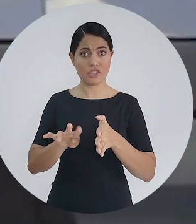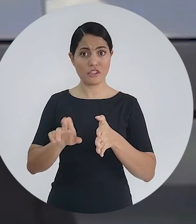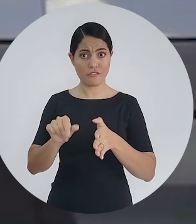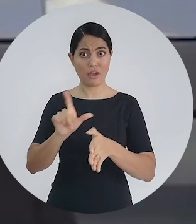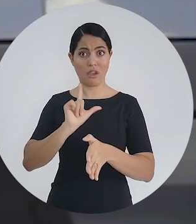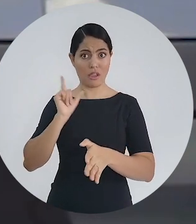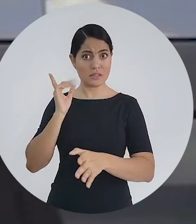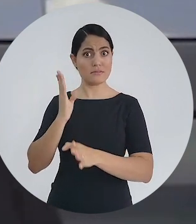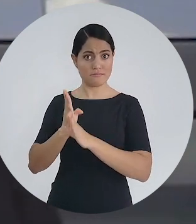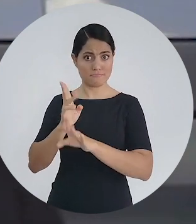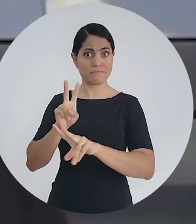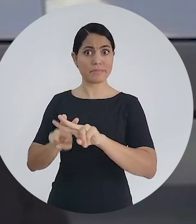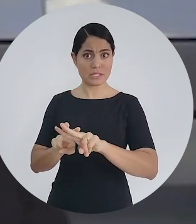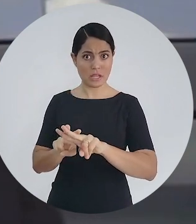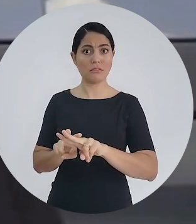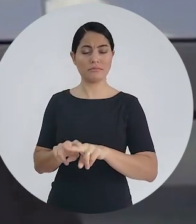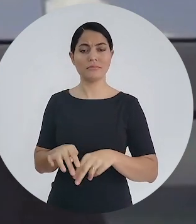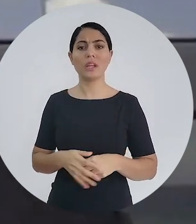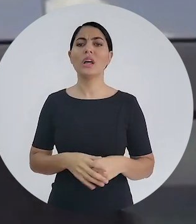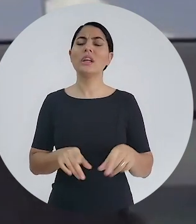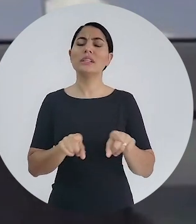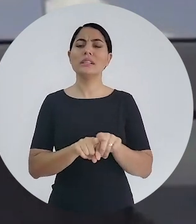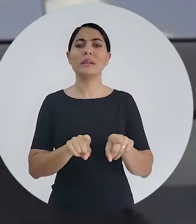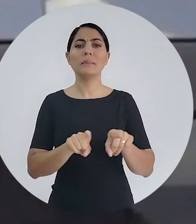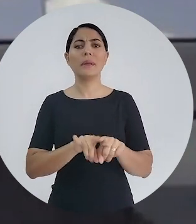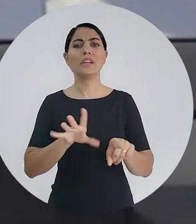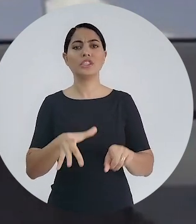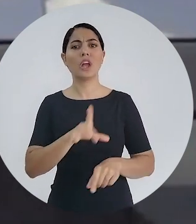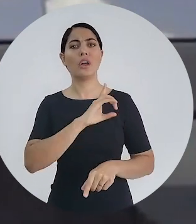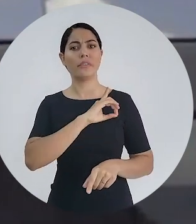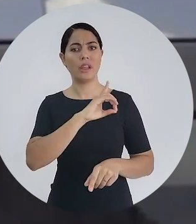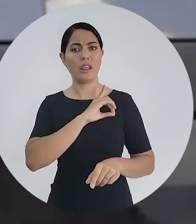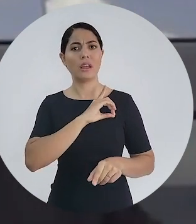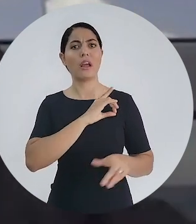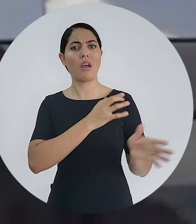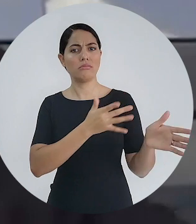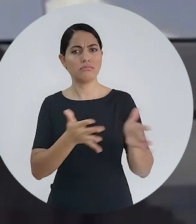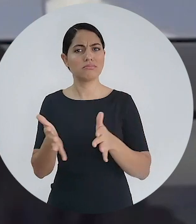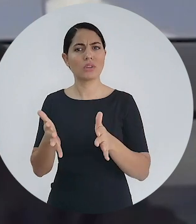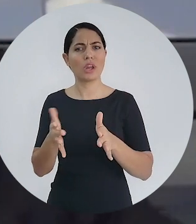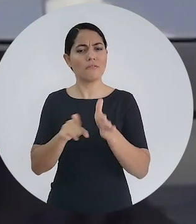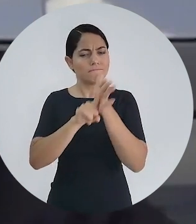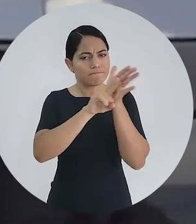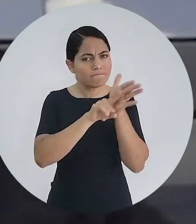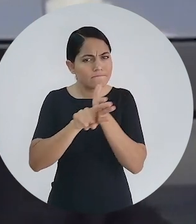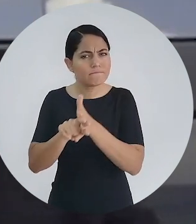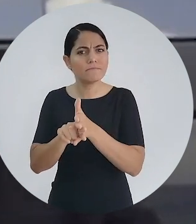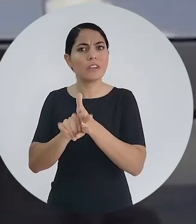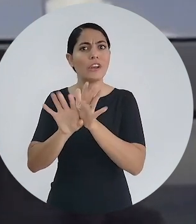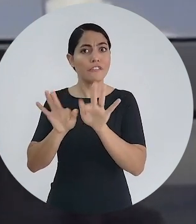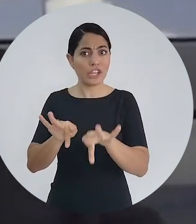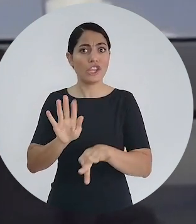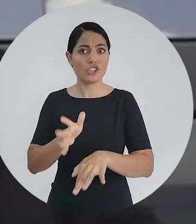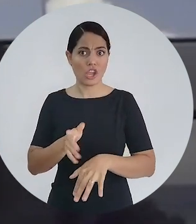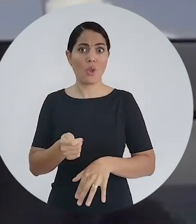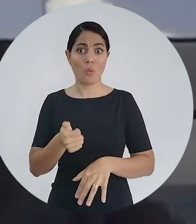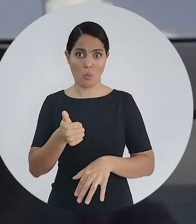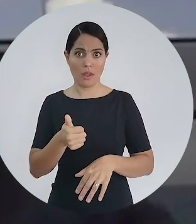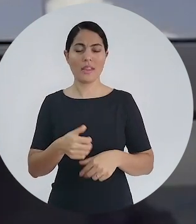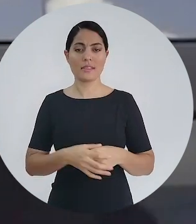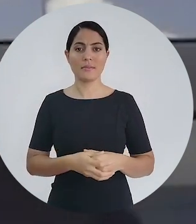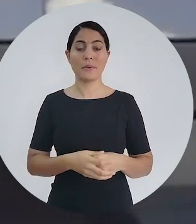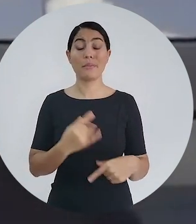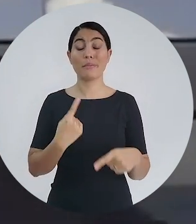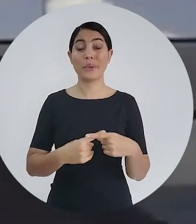O inquérito já está em fase final de conclusão. São duas tentativas de homicídio, na